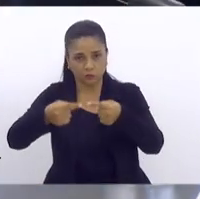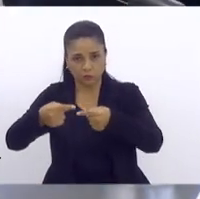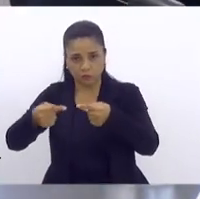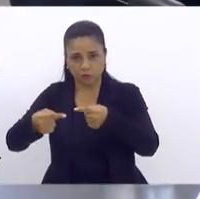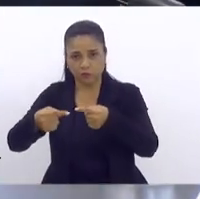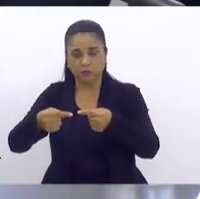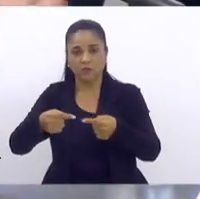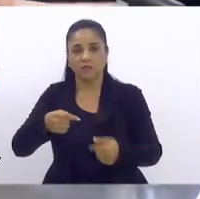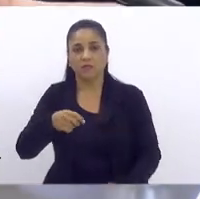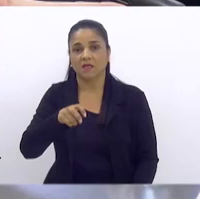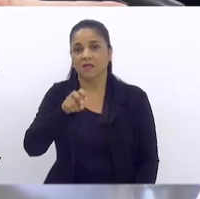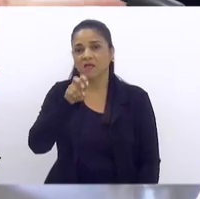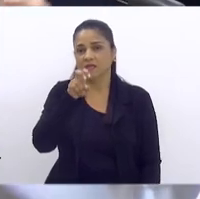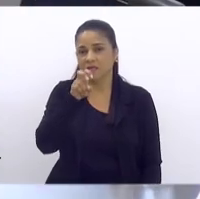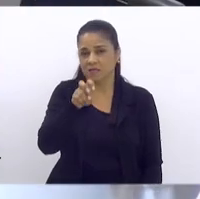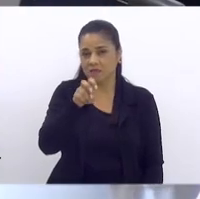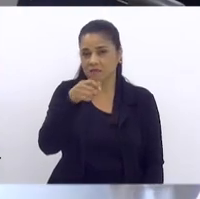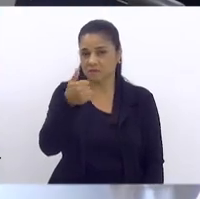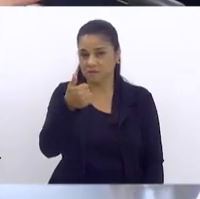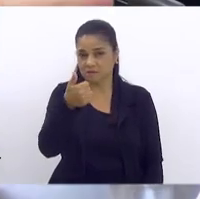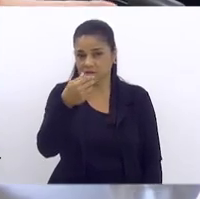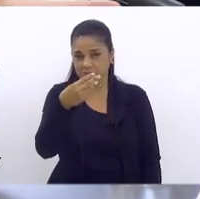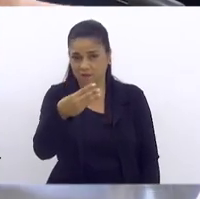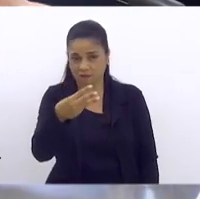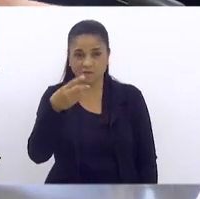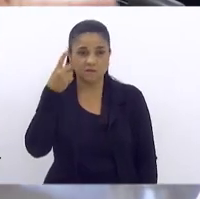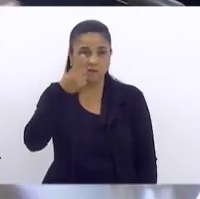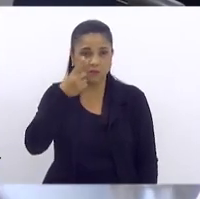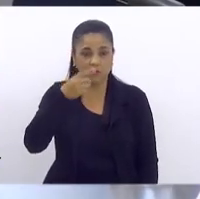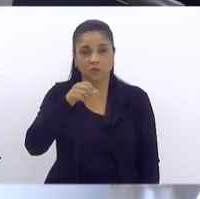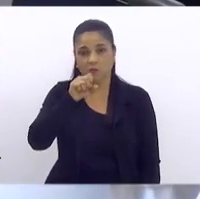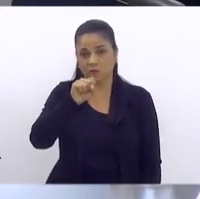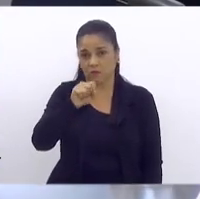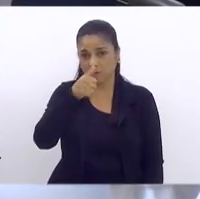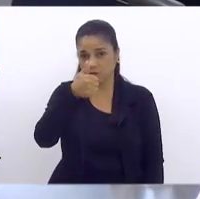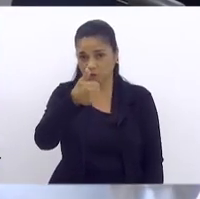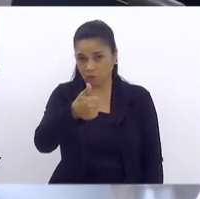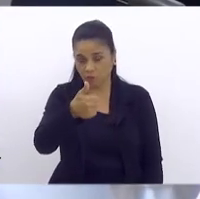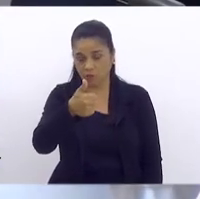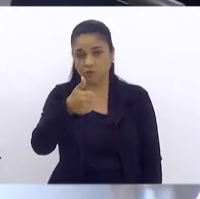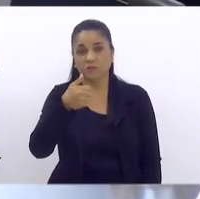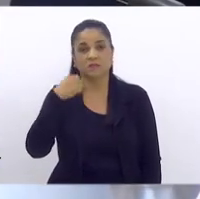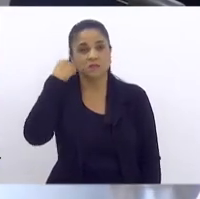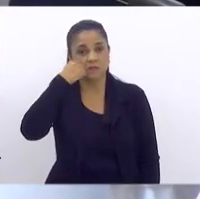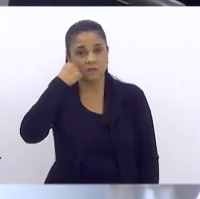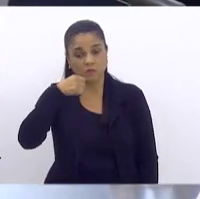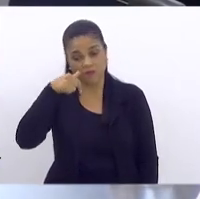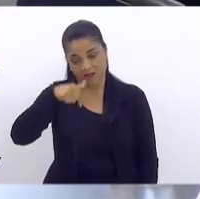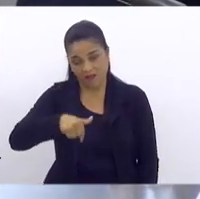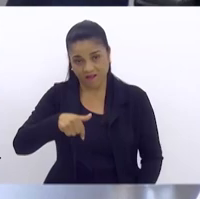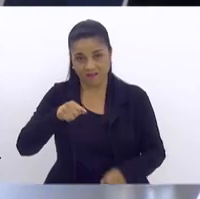tem 513 deputados, 81 senadores, aqui só tem 70. Né?